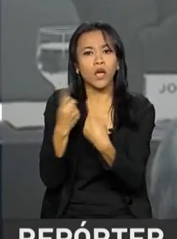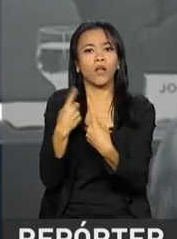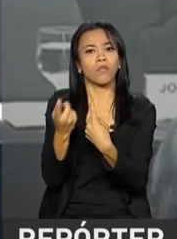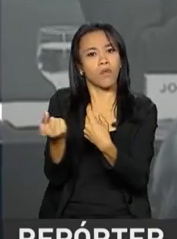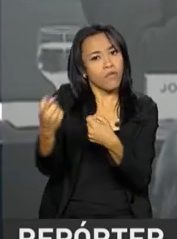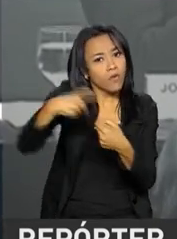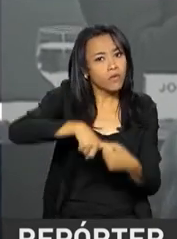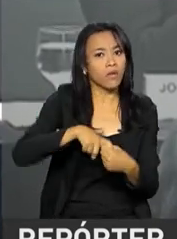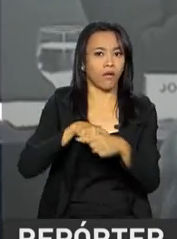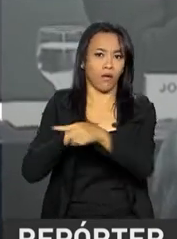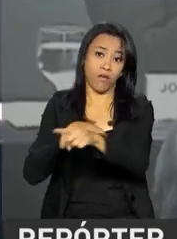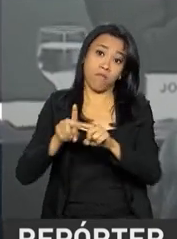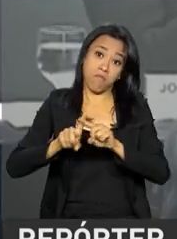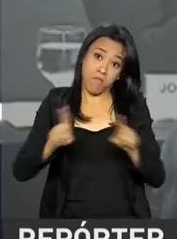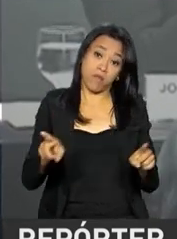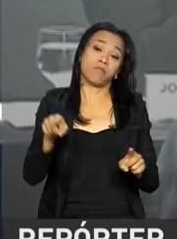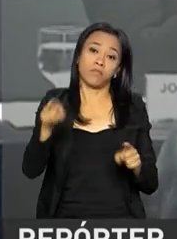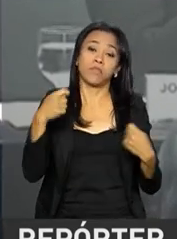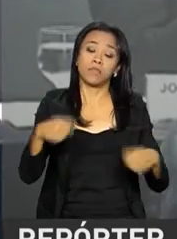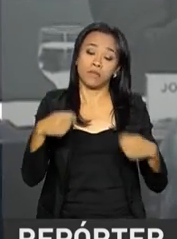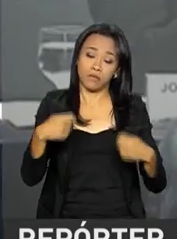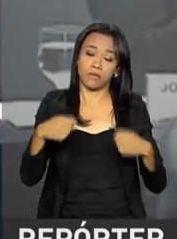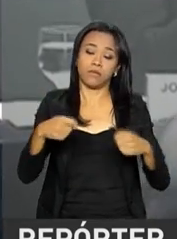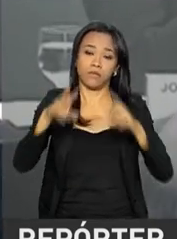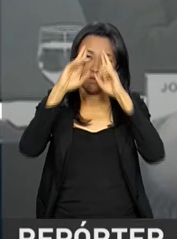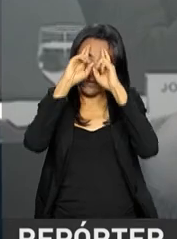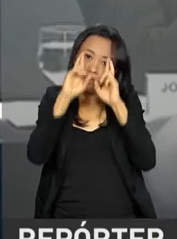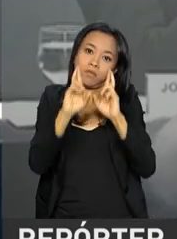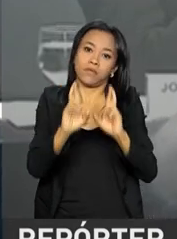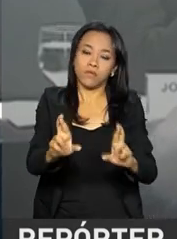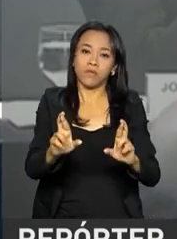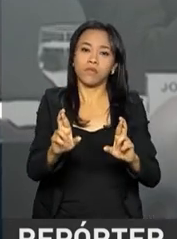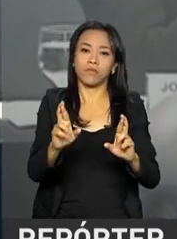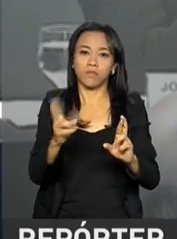Mas façam os gestos que se precisam para que acreditemos em vocês.